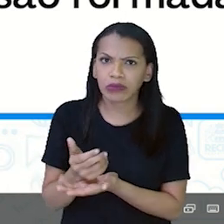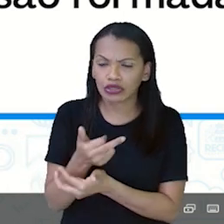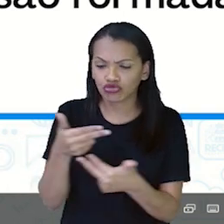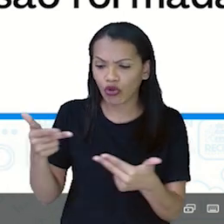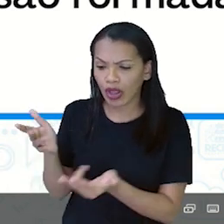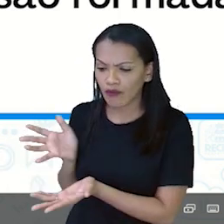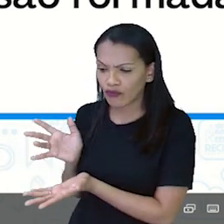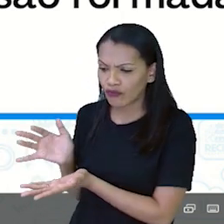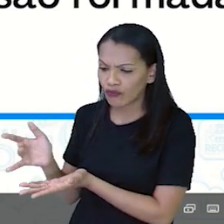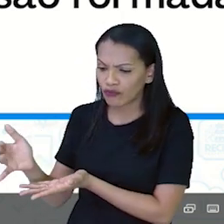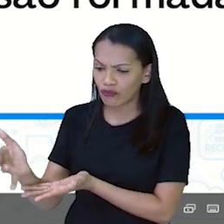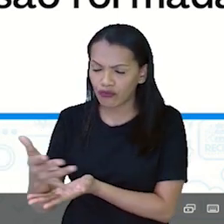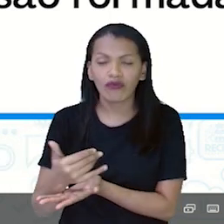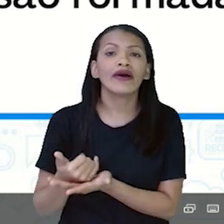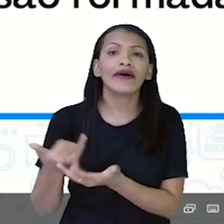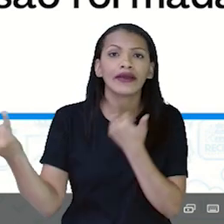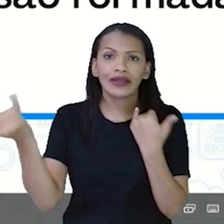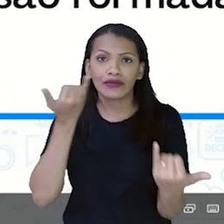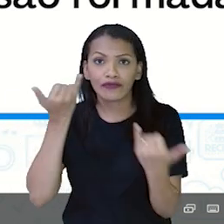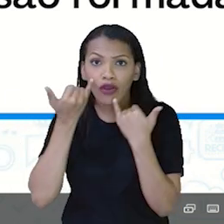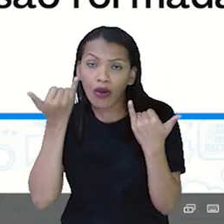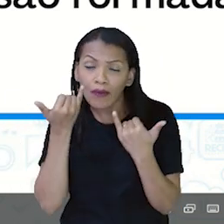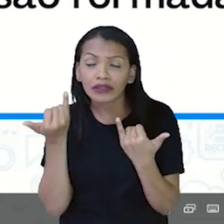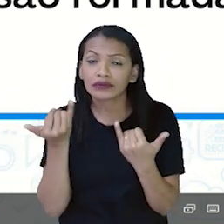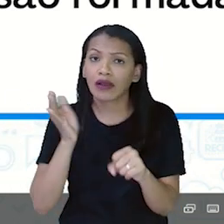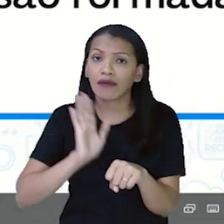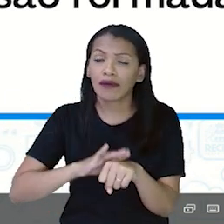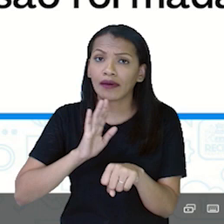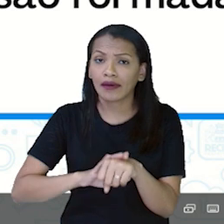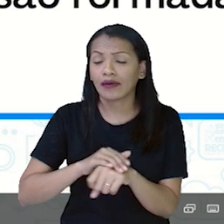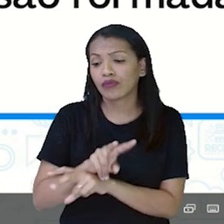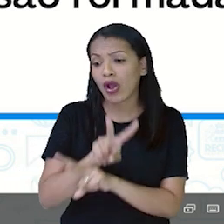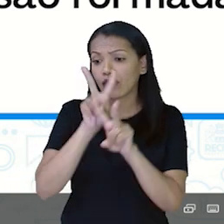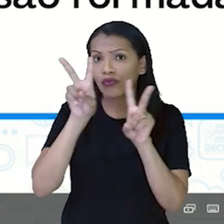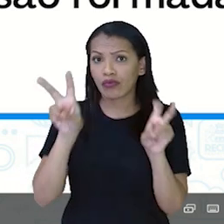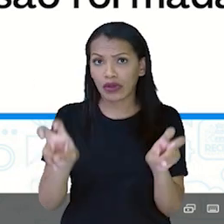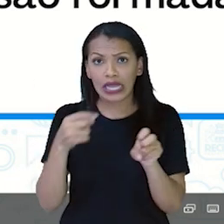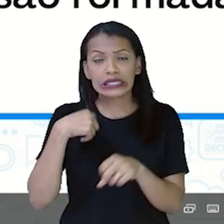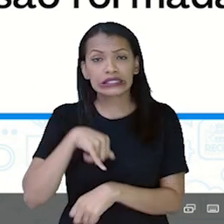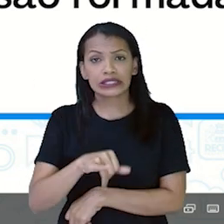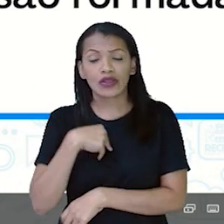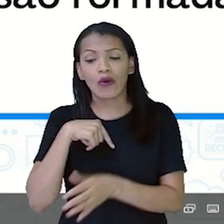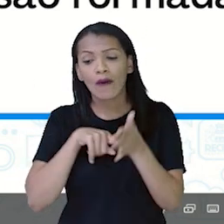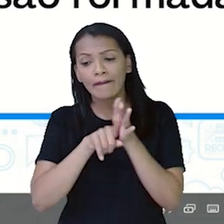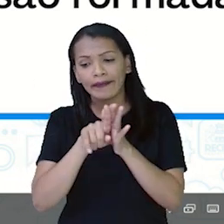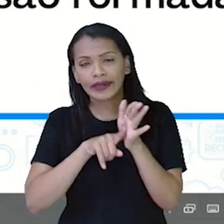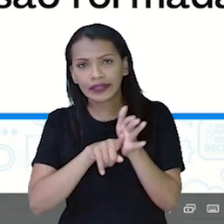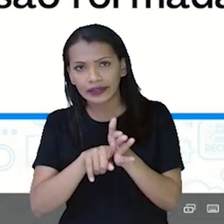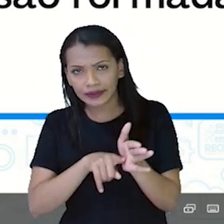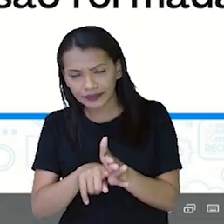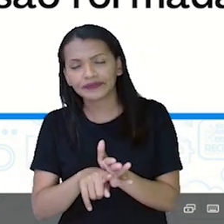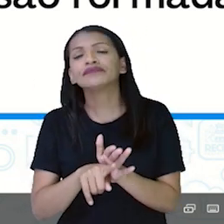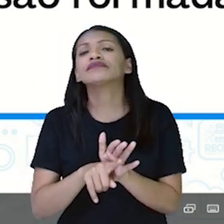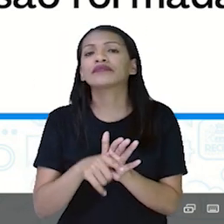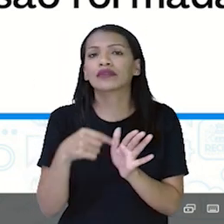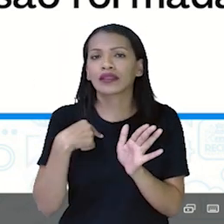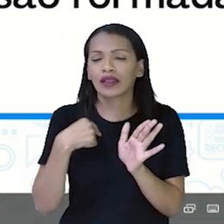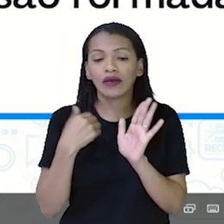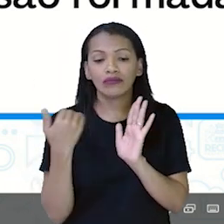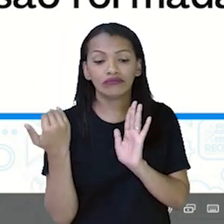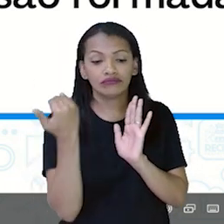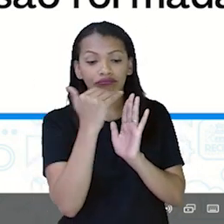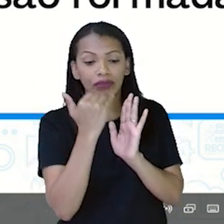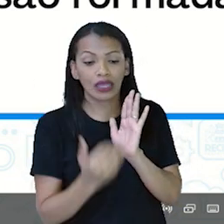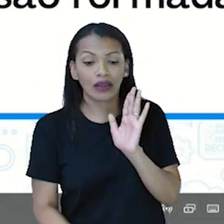dados, que são informações sobre determinados assuntos. Se eu fosse fazer aquela pesquisa que eu falei para vocês, eu ia colocar lá, na minha tabela eu